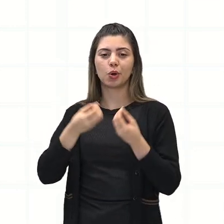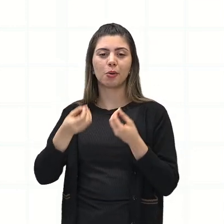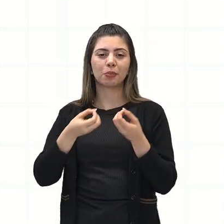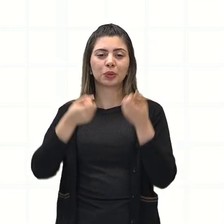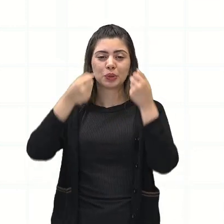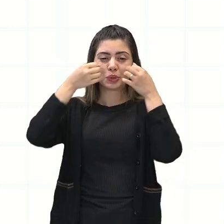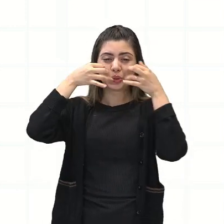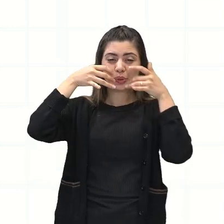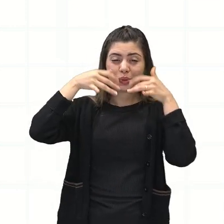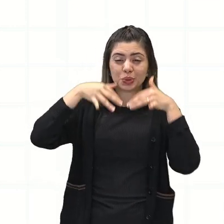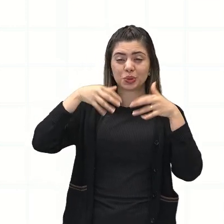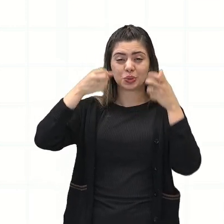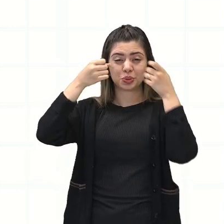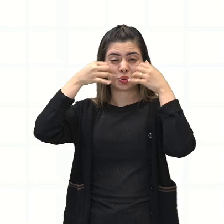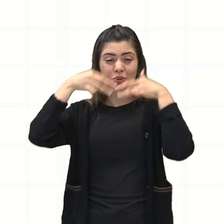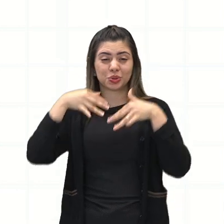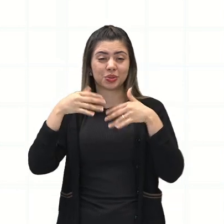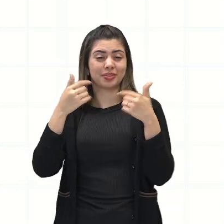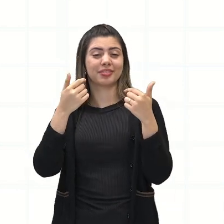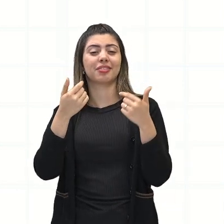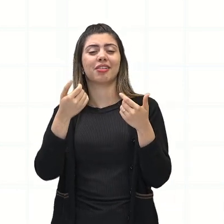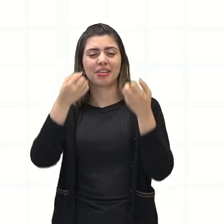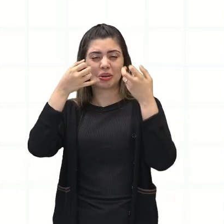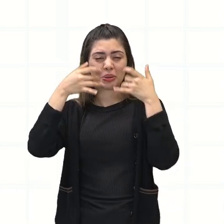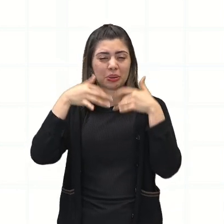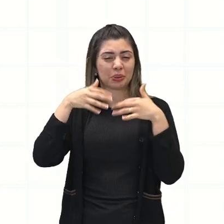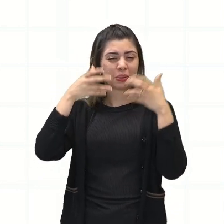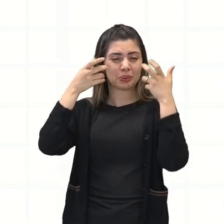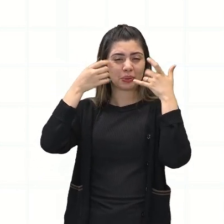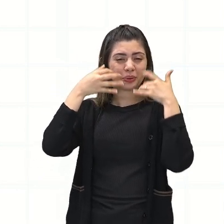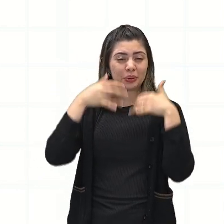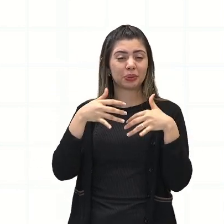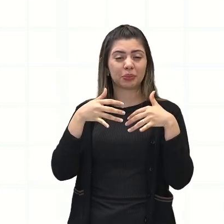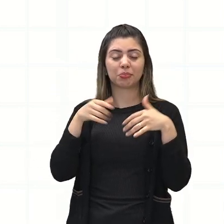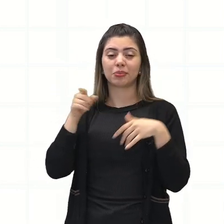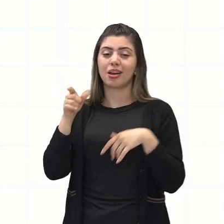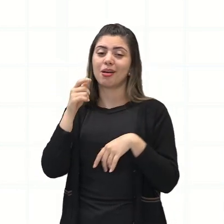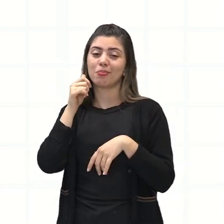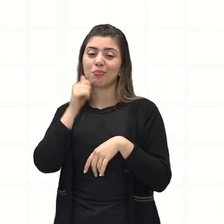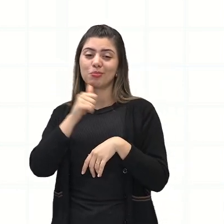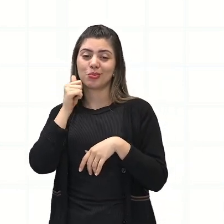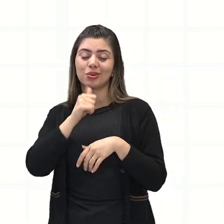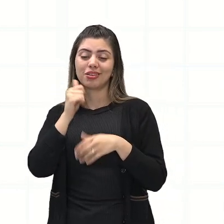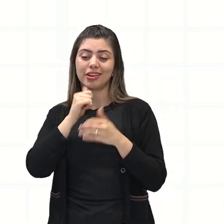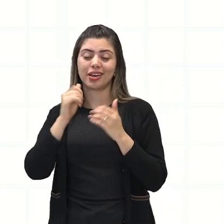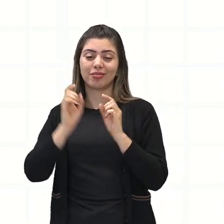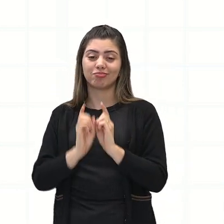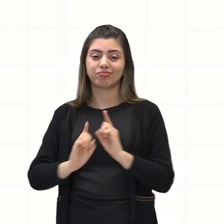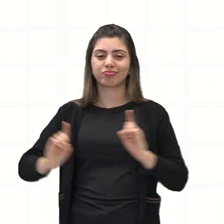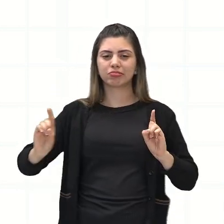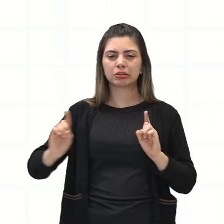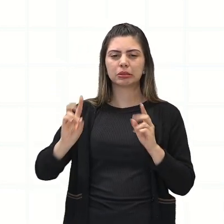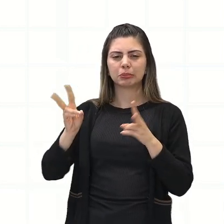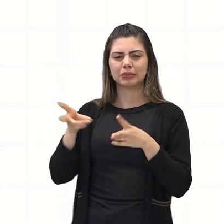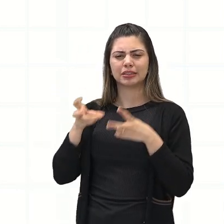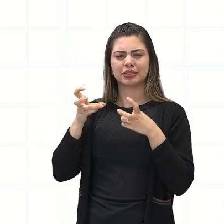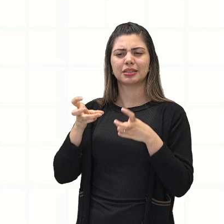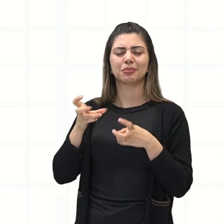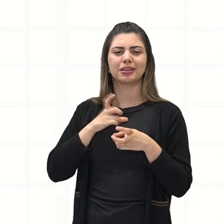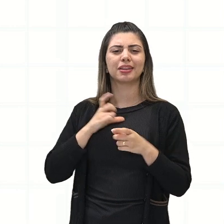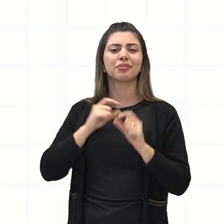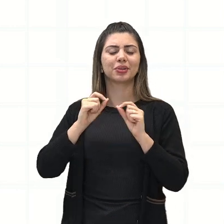de lágrimas quando Ana o deixou. Observem que aqui nós temos um exagero. Quando Ana o